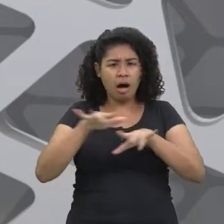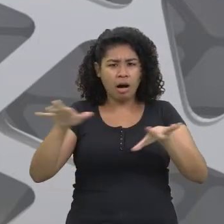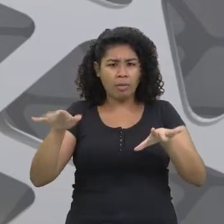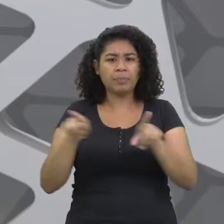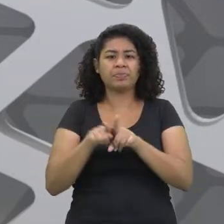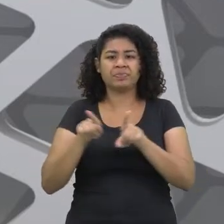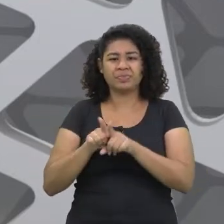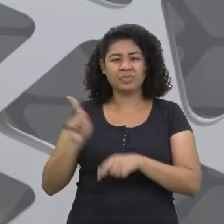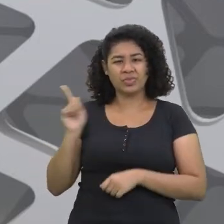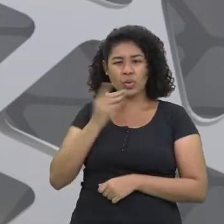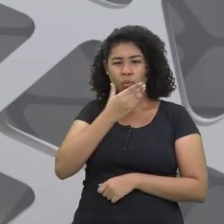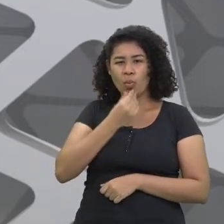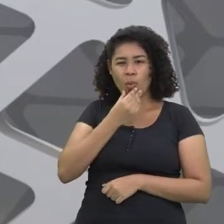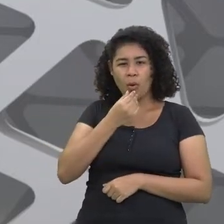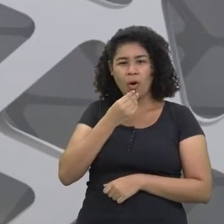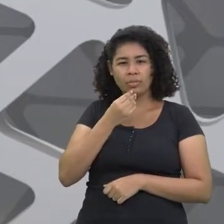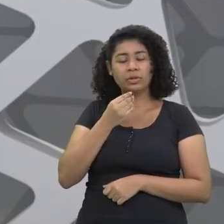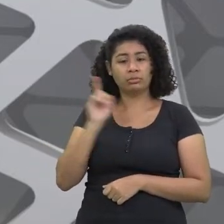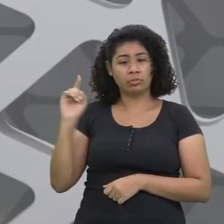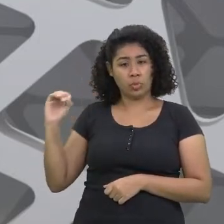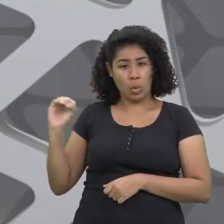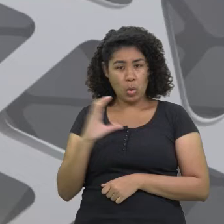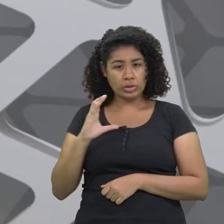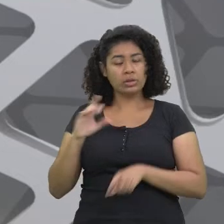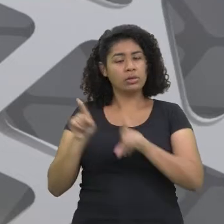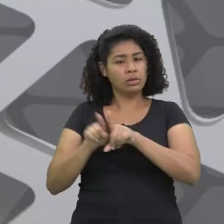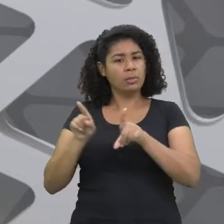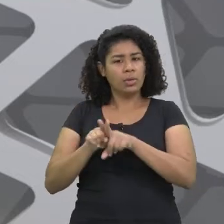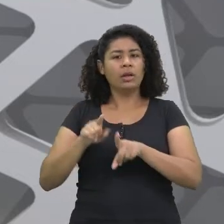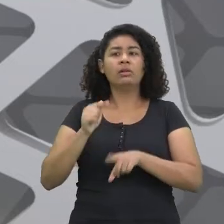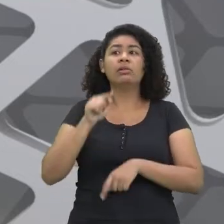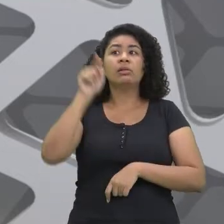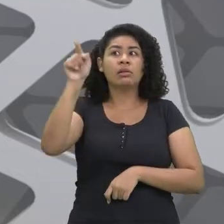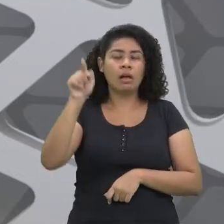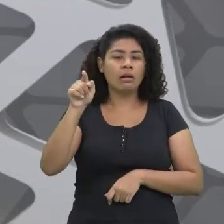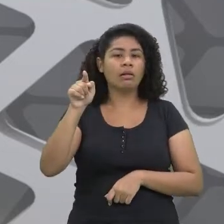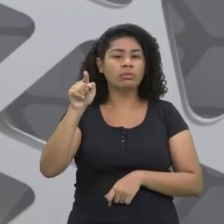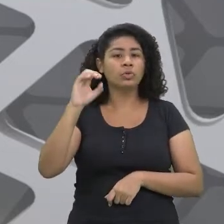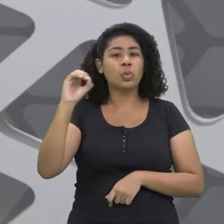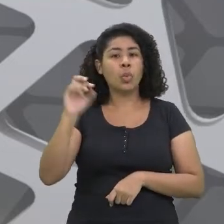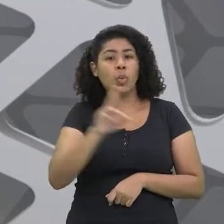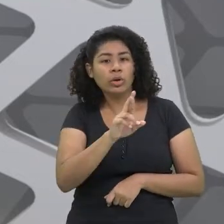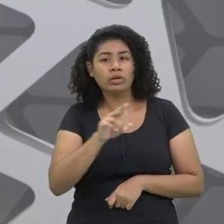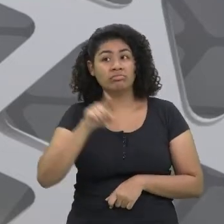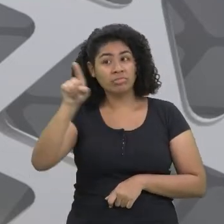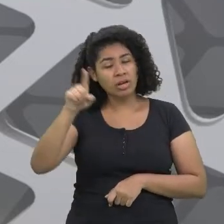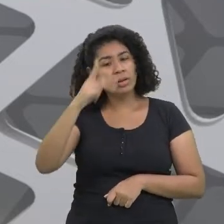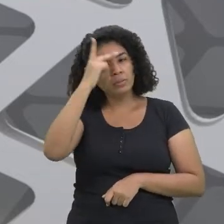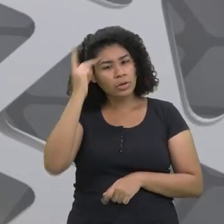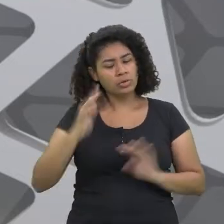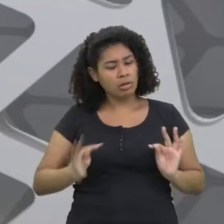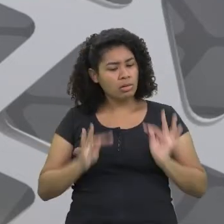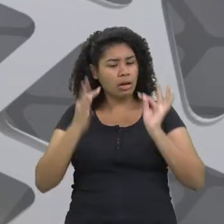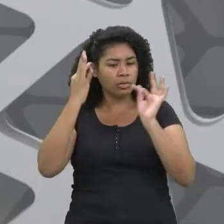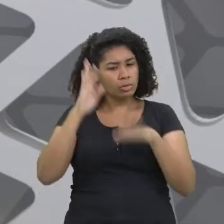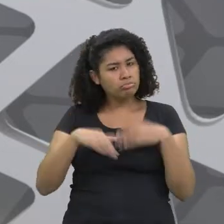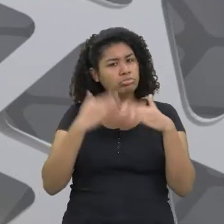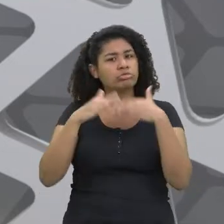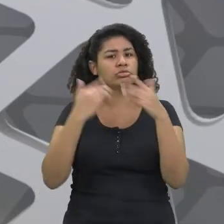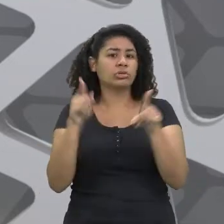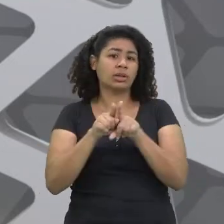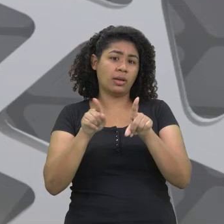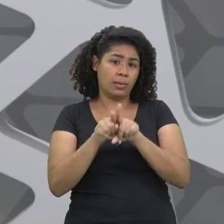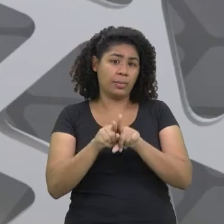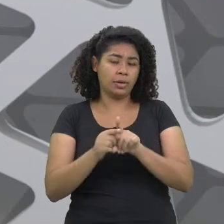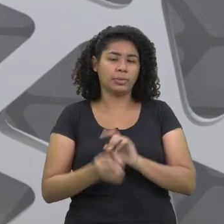Gutenberg aqui no Ocidente, lá para o Oriente também o pessoal não estava parado, estava desenvolvendo as suas tecnologias. Ok?